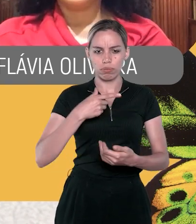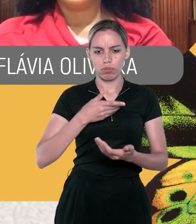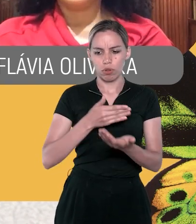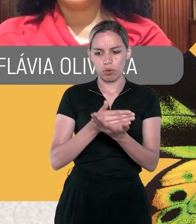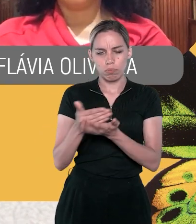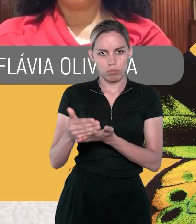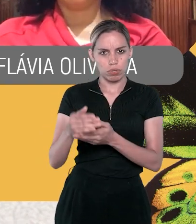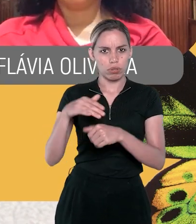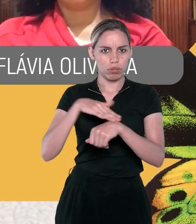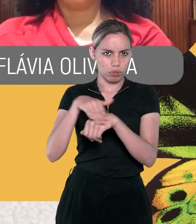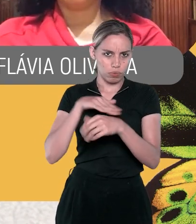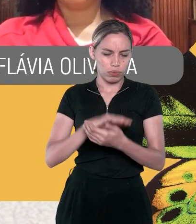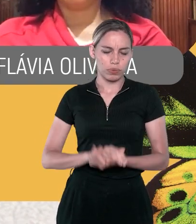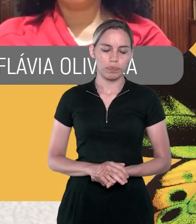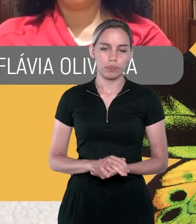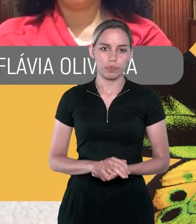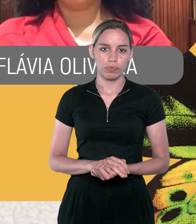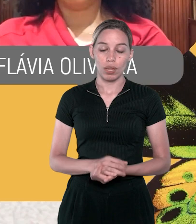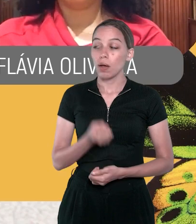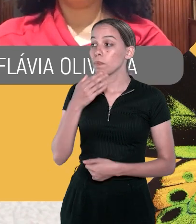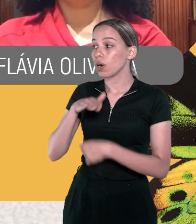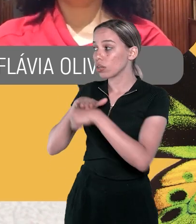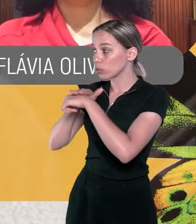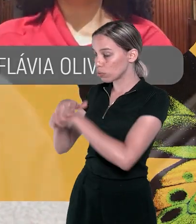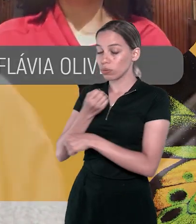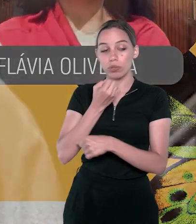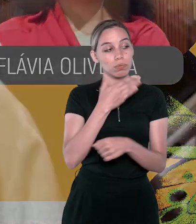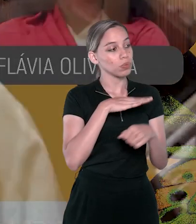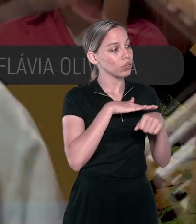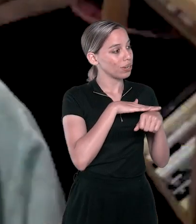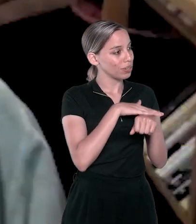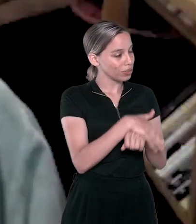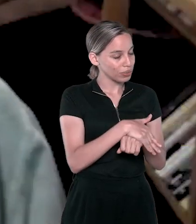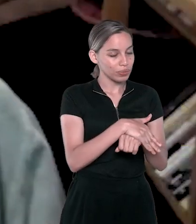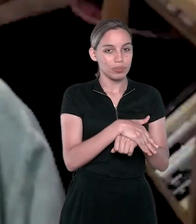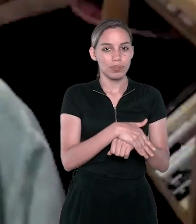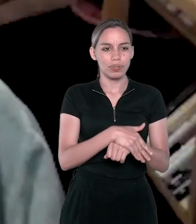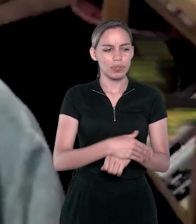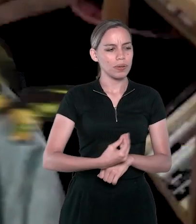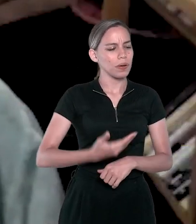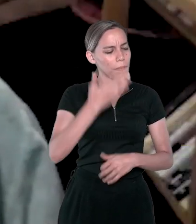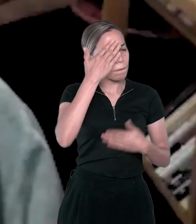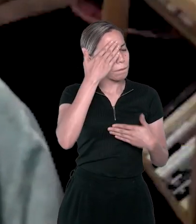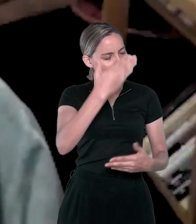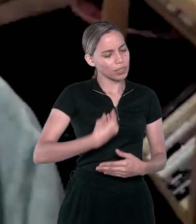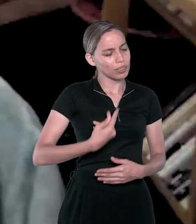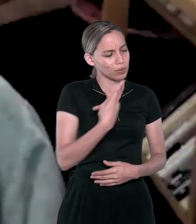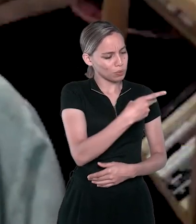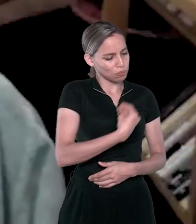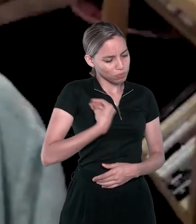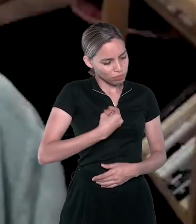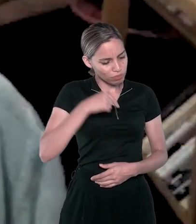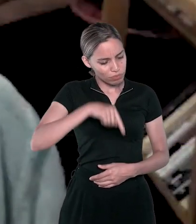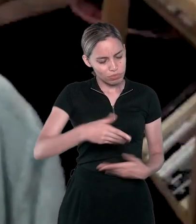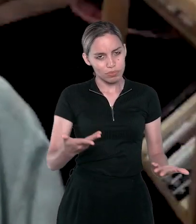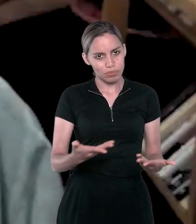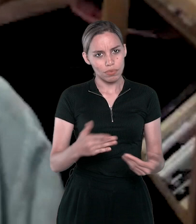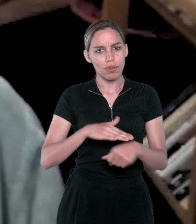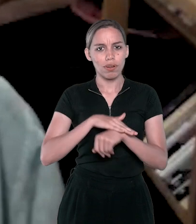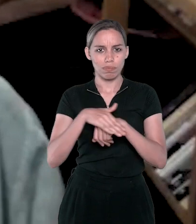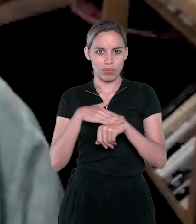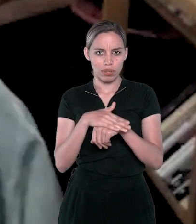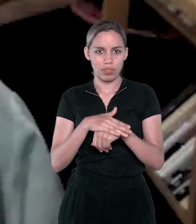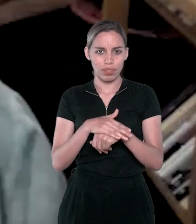bate-papo. Boa noite, Afonso. Boa noite, Flávia, querida. O sociólogo e escritor Sérgio Abranches é um homem branco, de